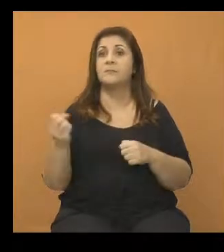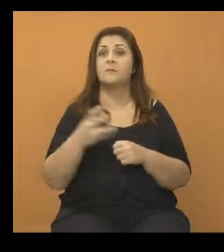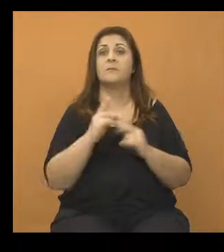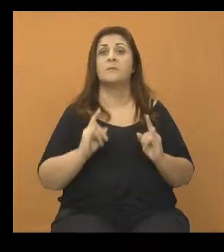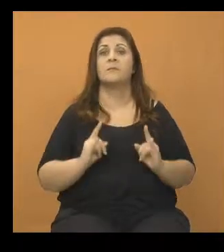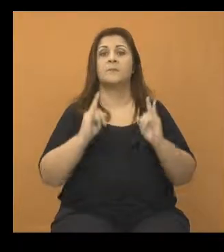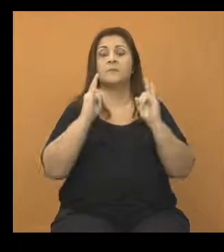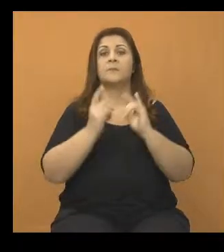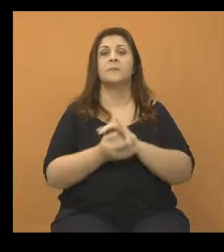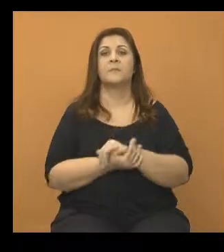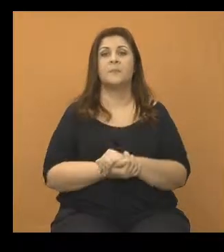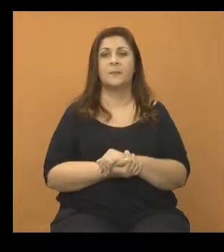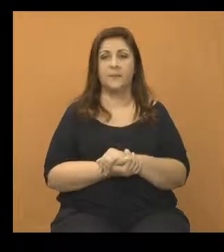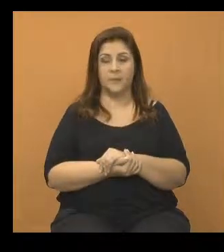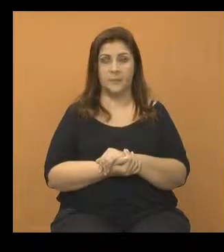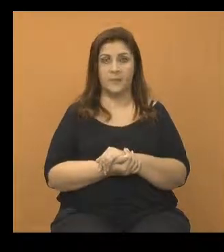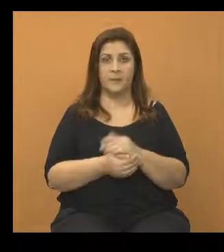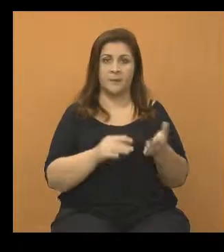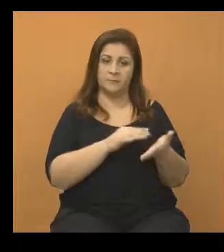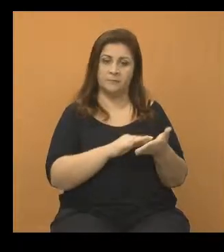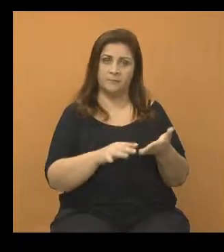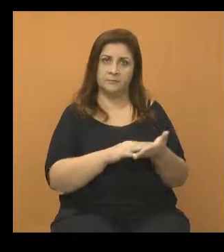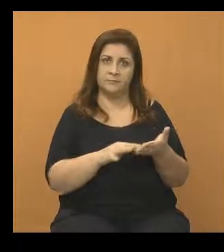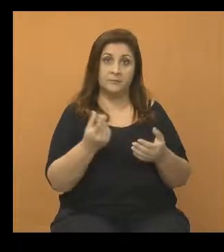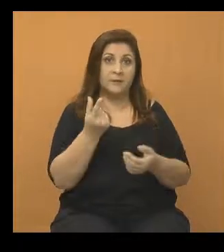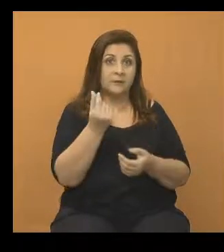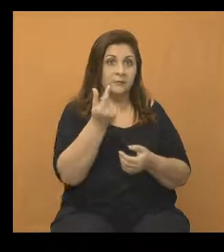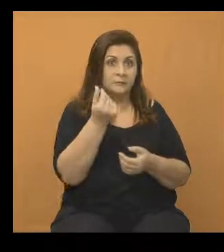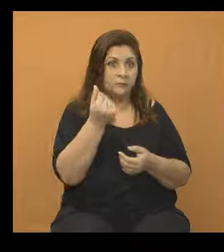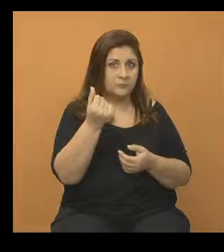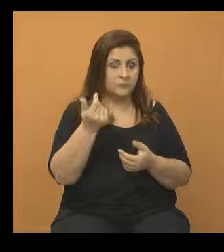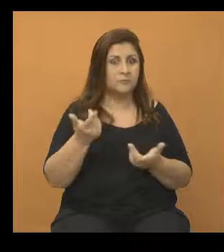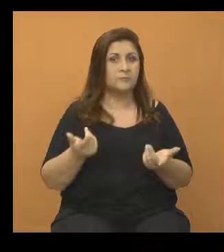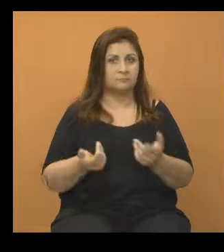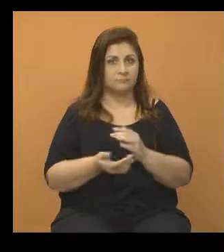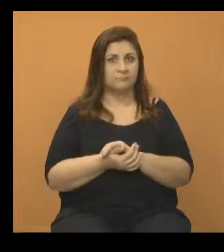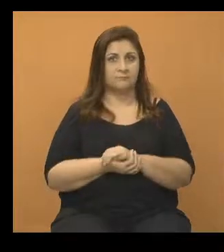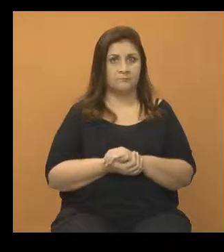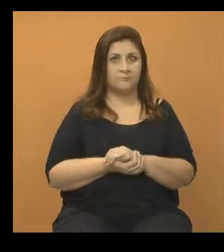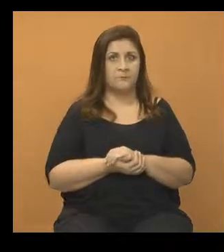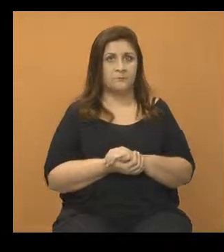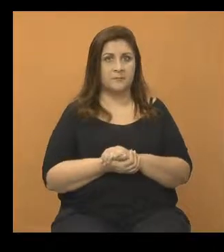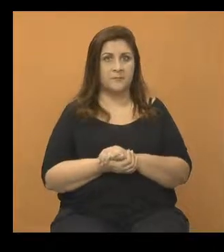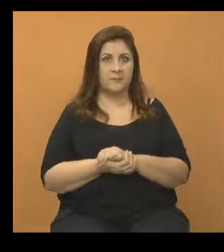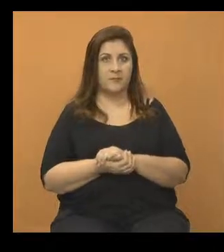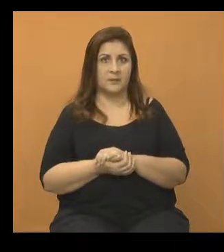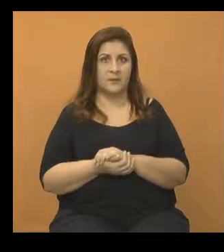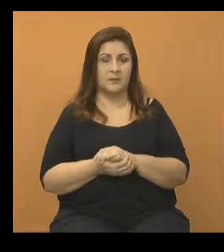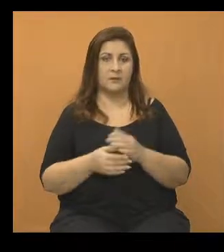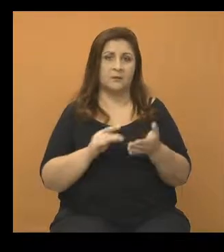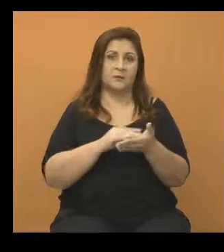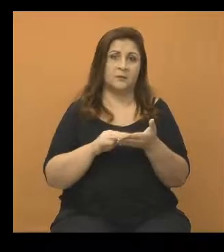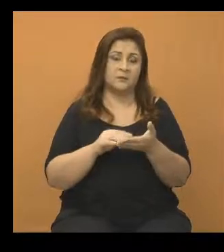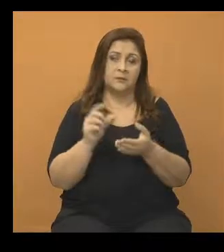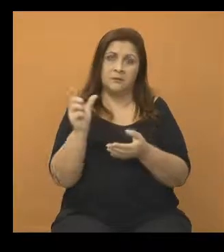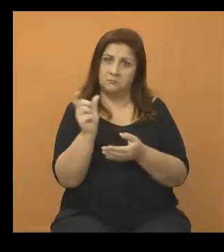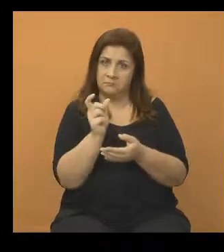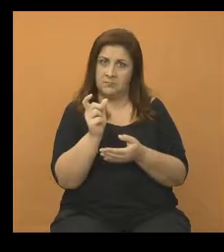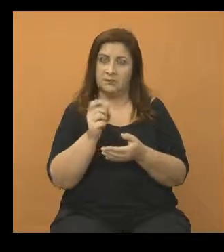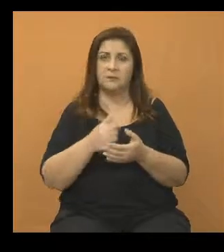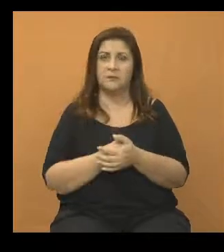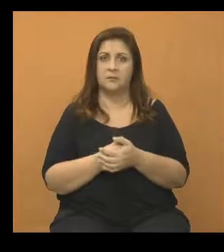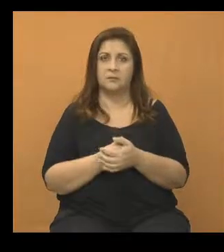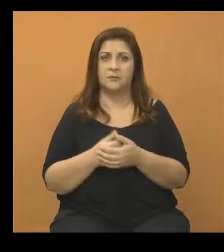prédio. A Secretaria de Finanças, né, que basicamente custeio da secretaria, são secretarias meio, né, sai